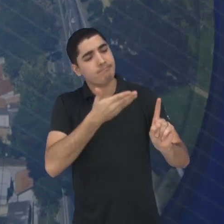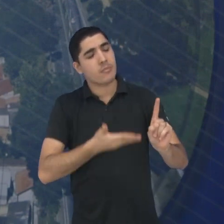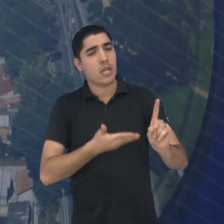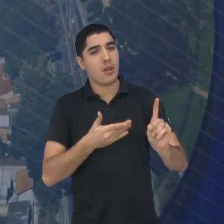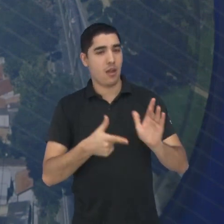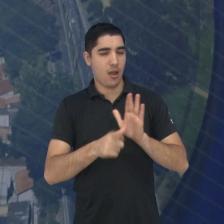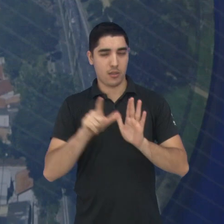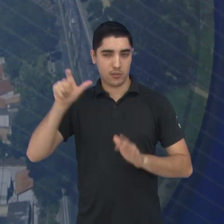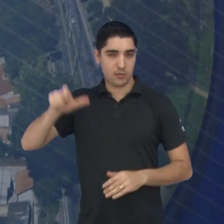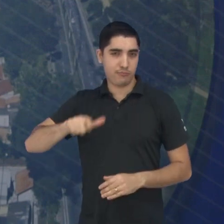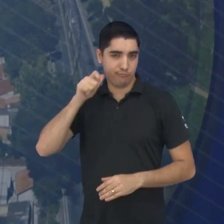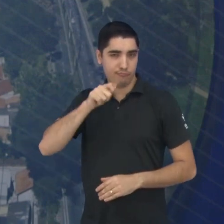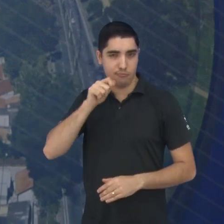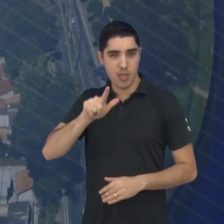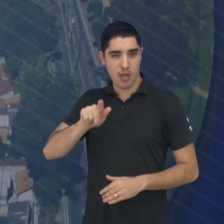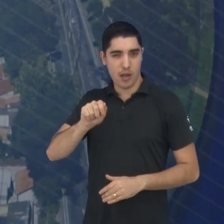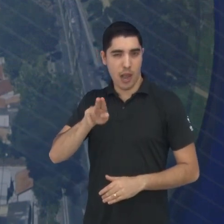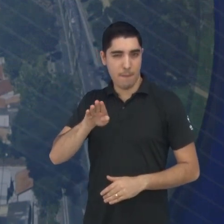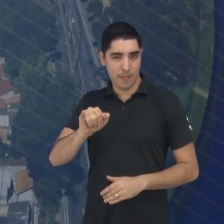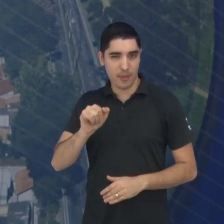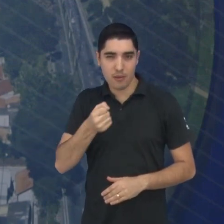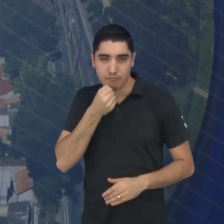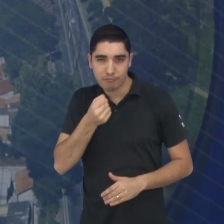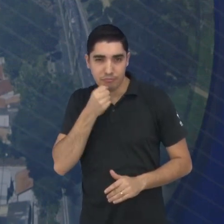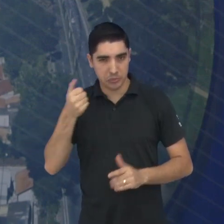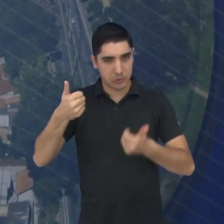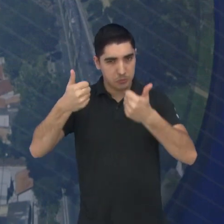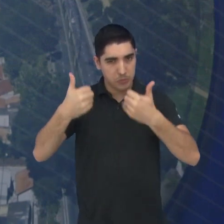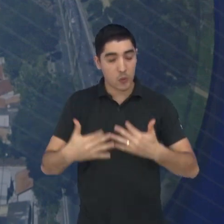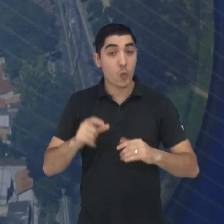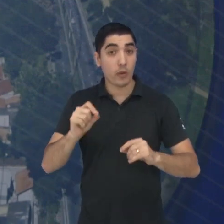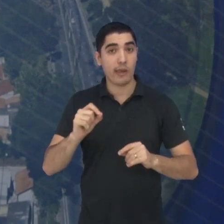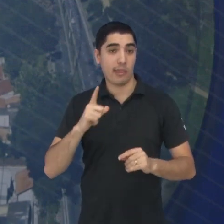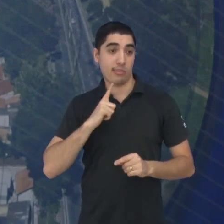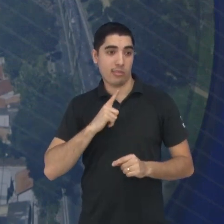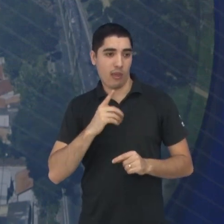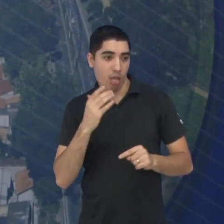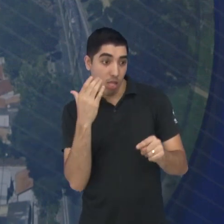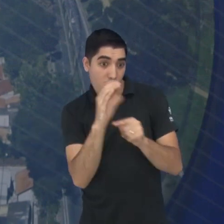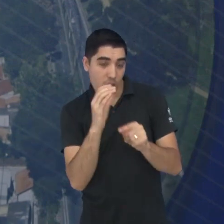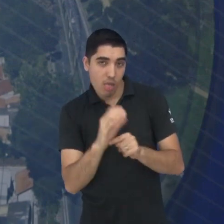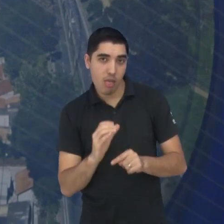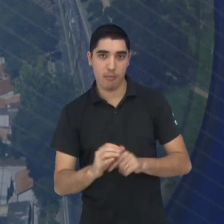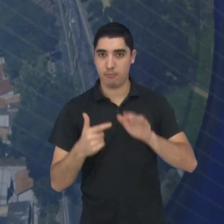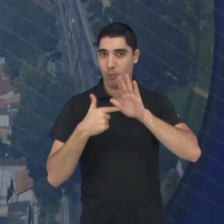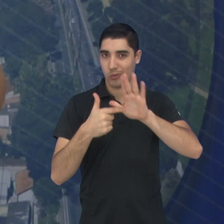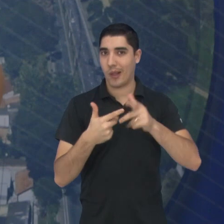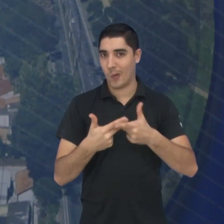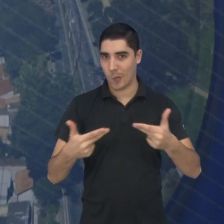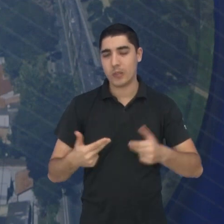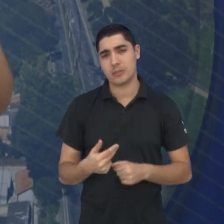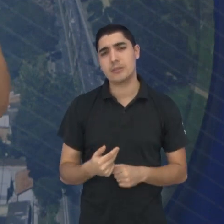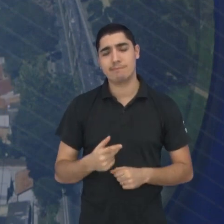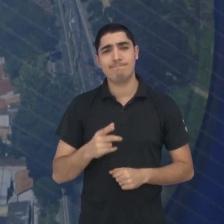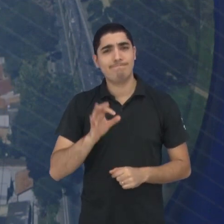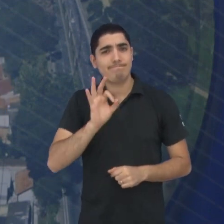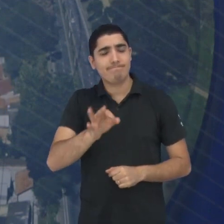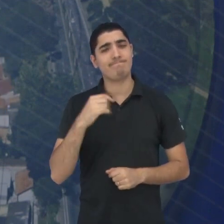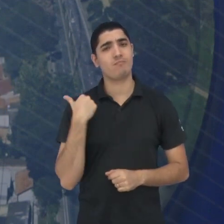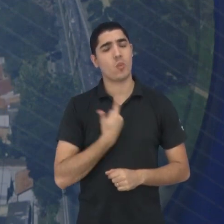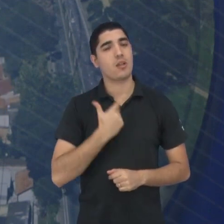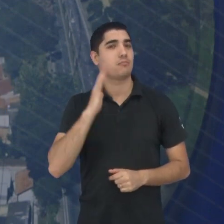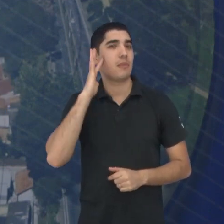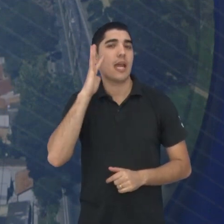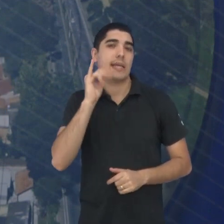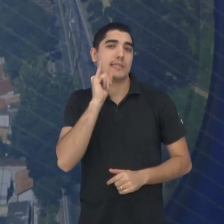primeiro bloco, da questão da superexposição. E realmente, a gente vê, às vezes sem intenção, né? Mas você